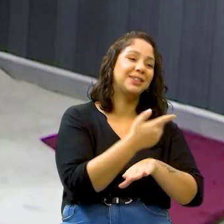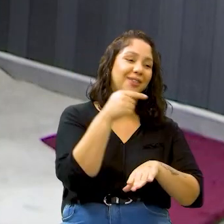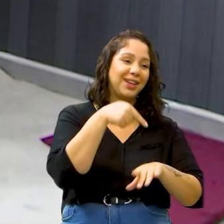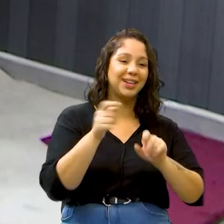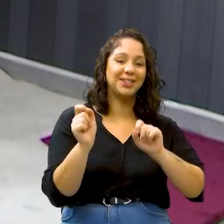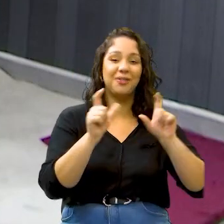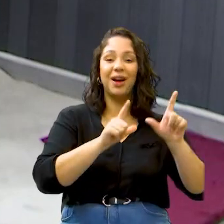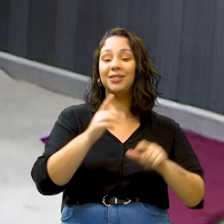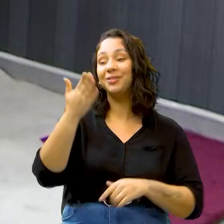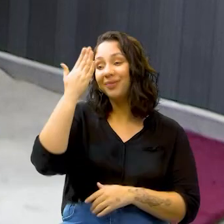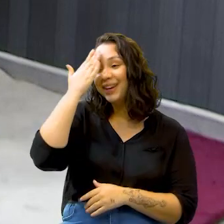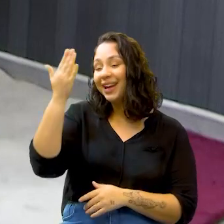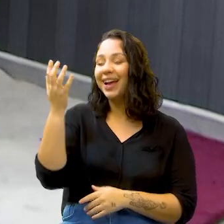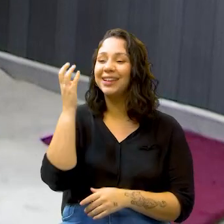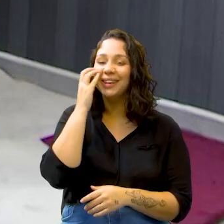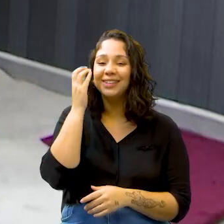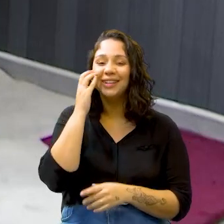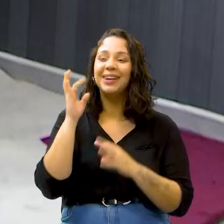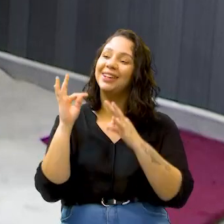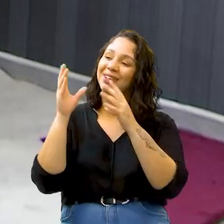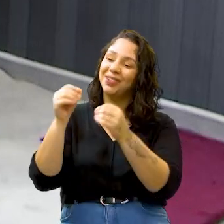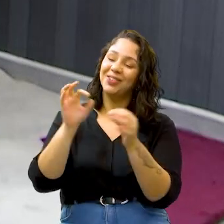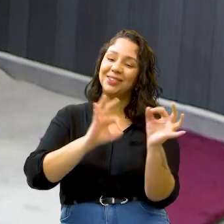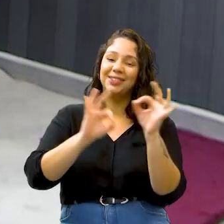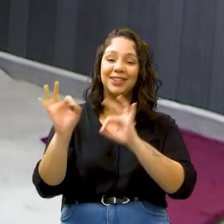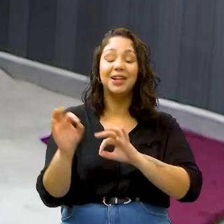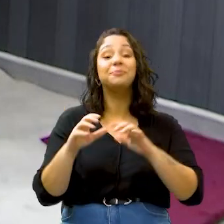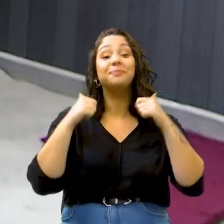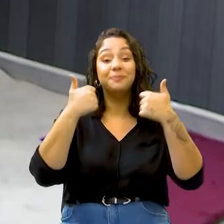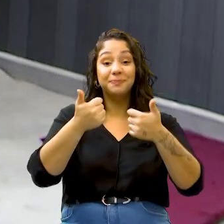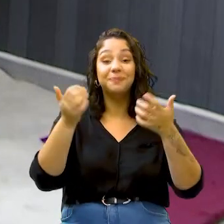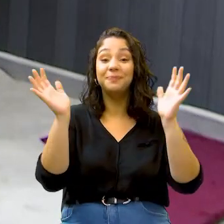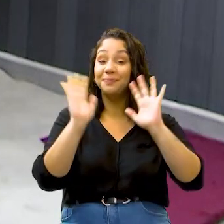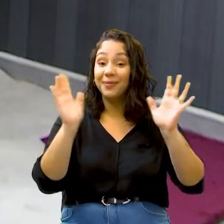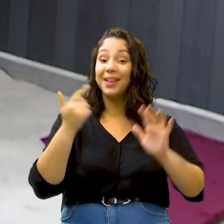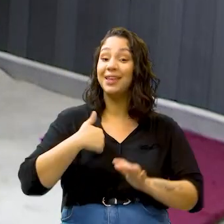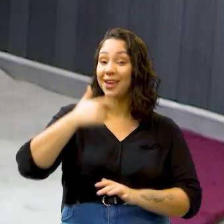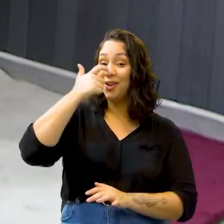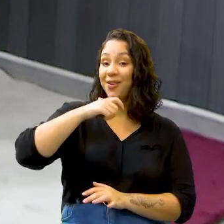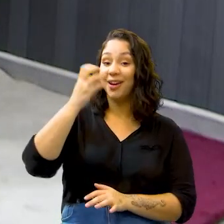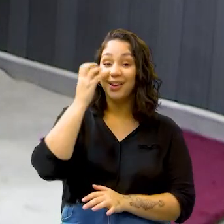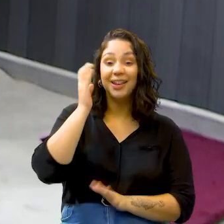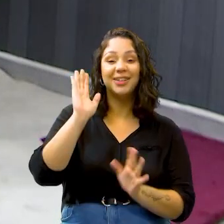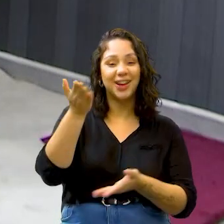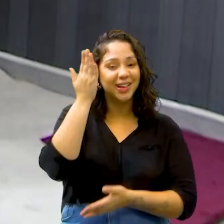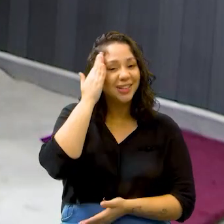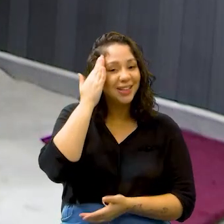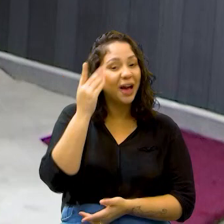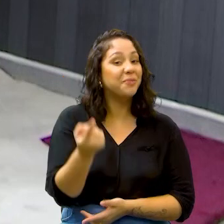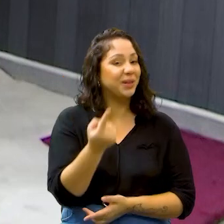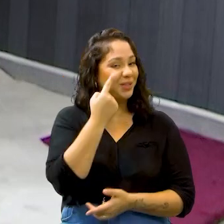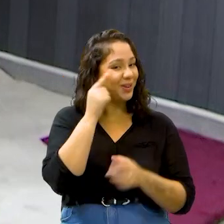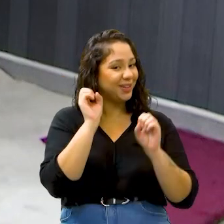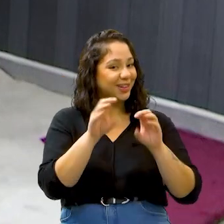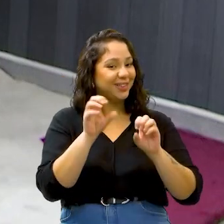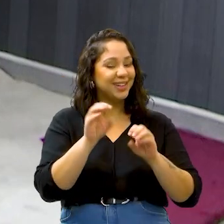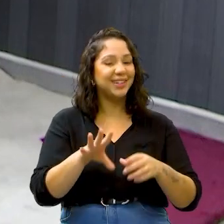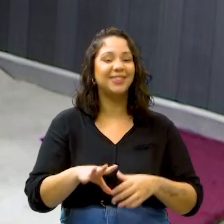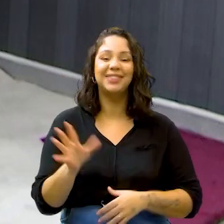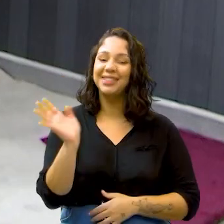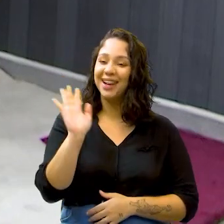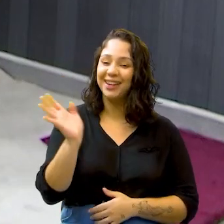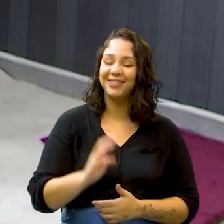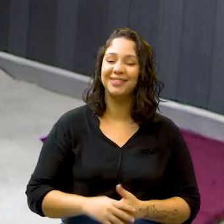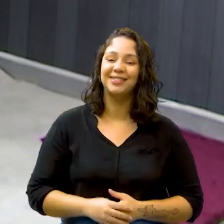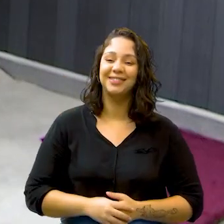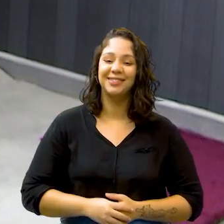participação conosco Obrigado André e a todos que nos acompanha Valeu pessoal eu sou o André Aranha e já sabe né então sempre